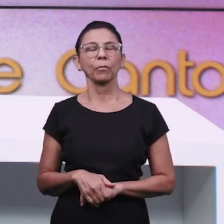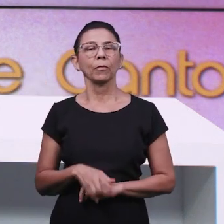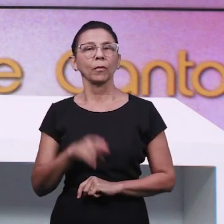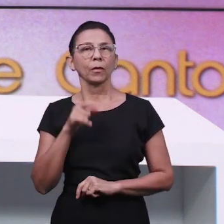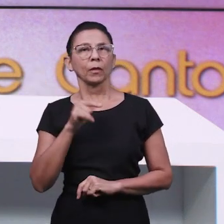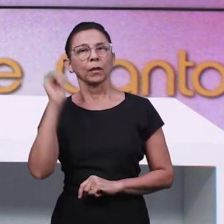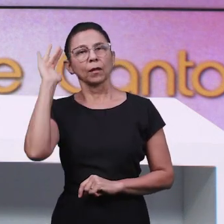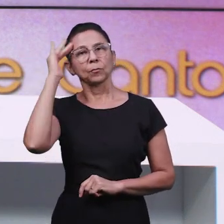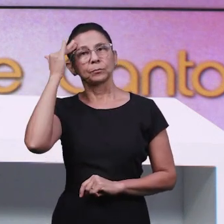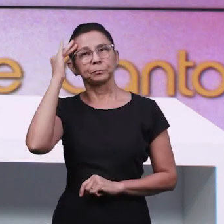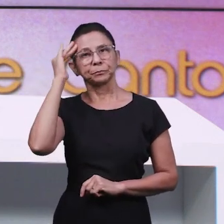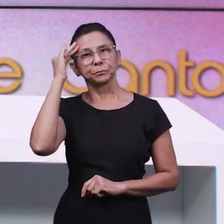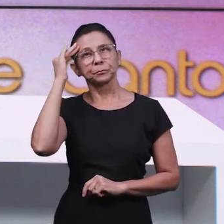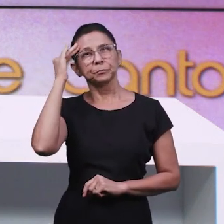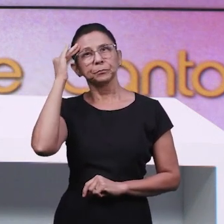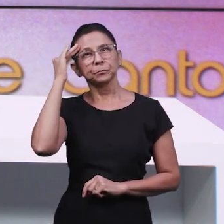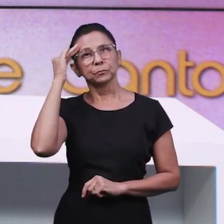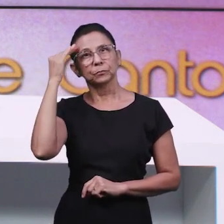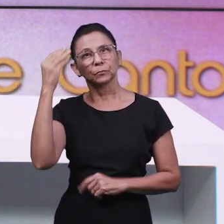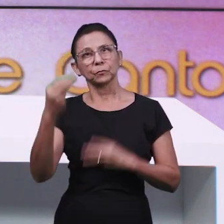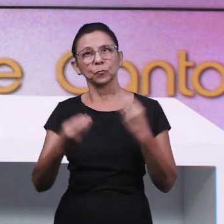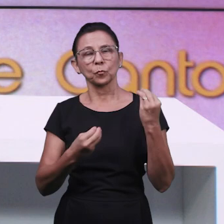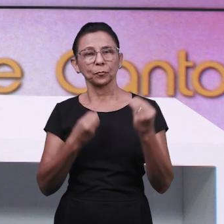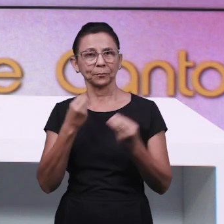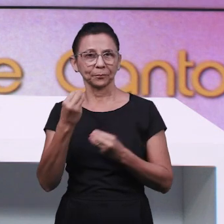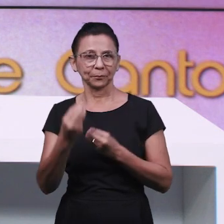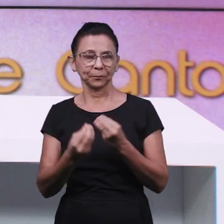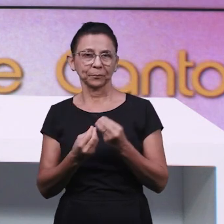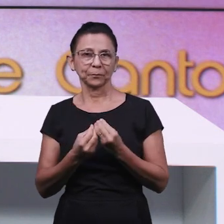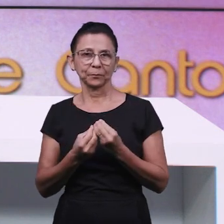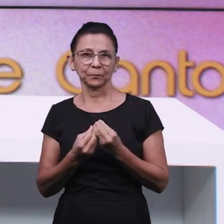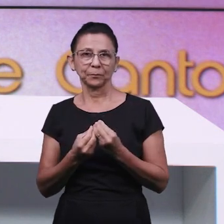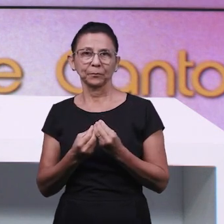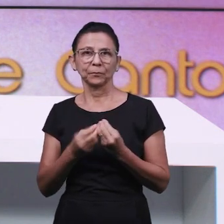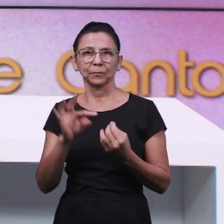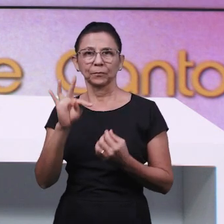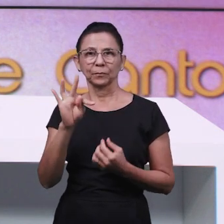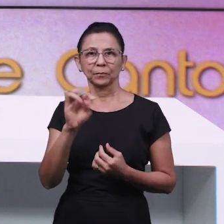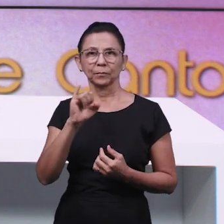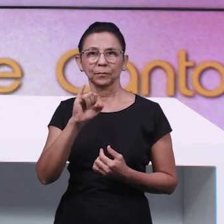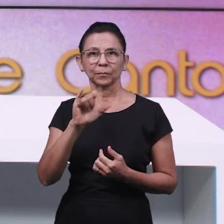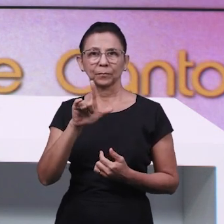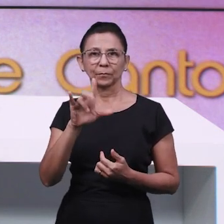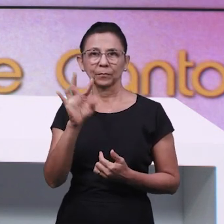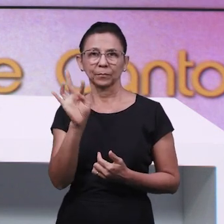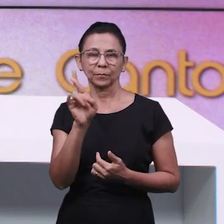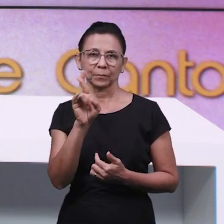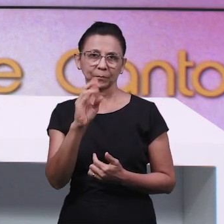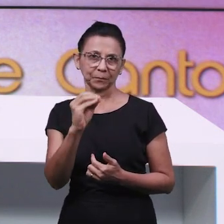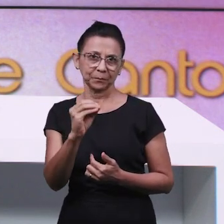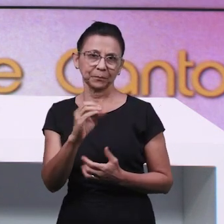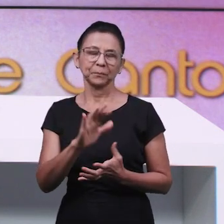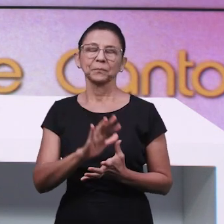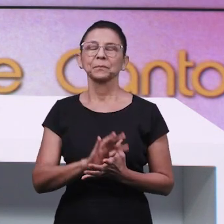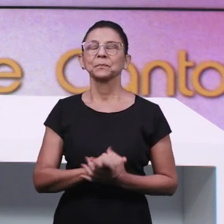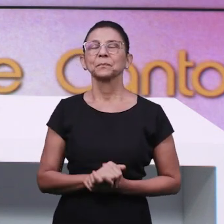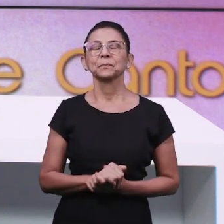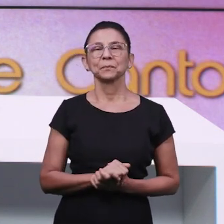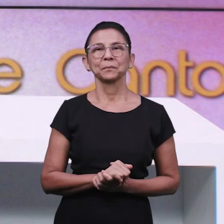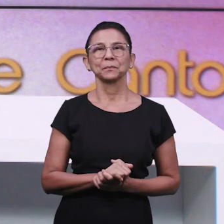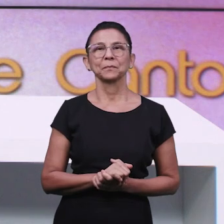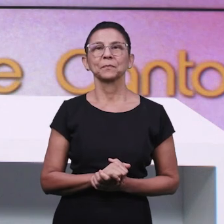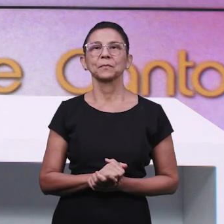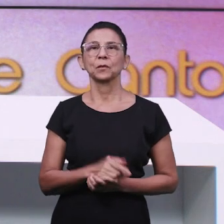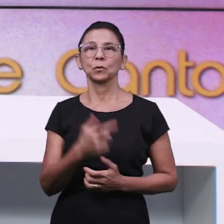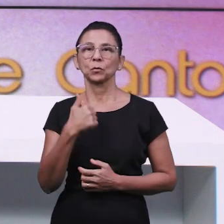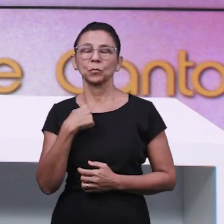como funciona o nosso filtro enquanto eu estou cantando, enquanto você está cantando.